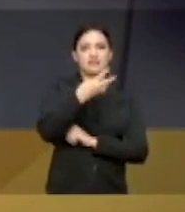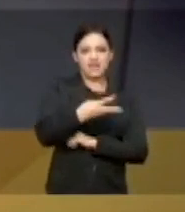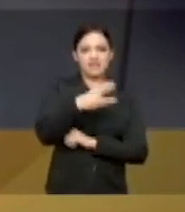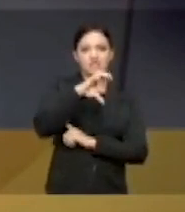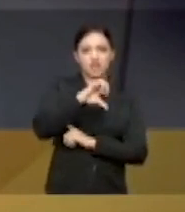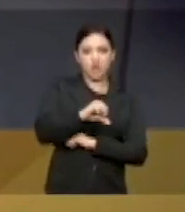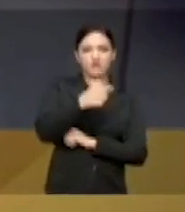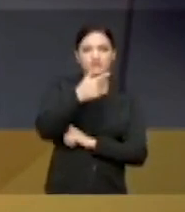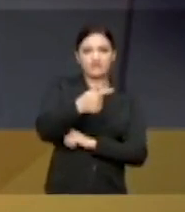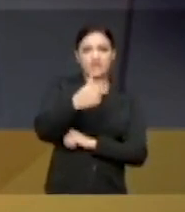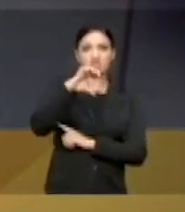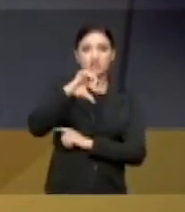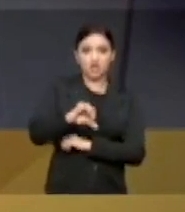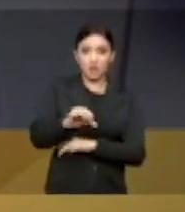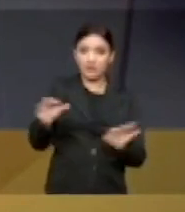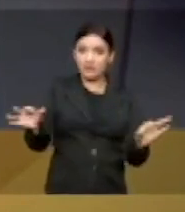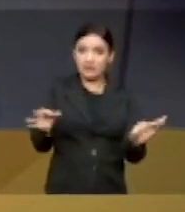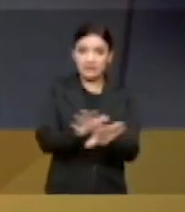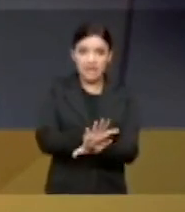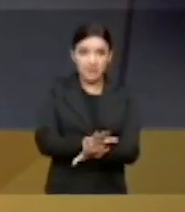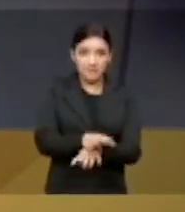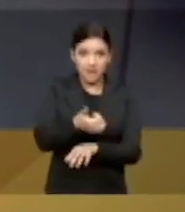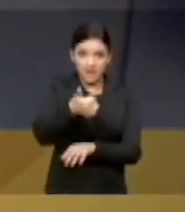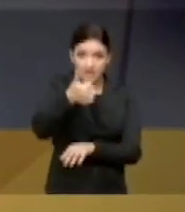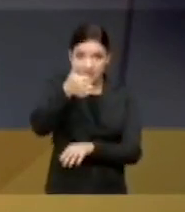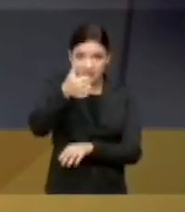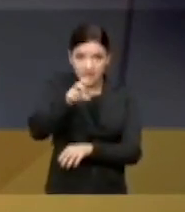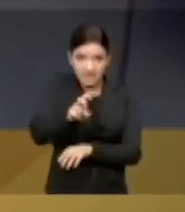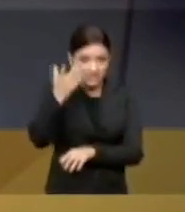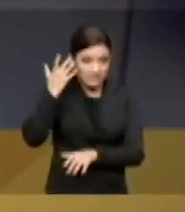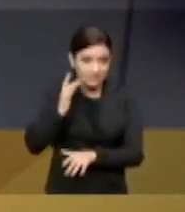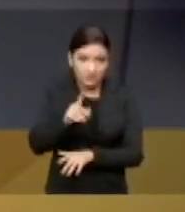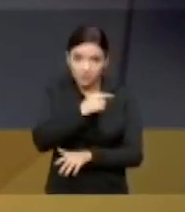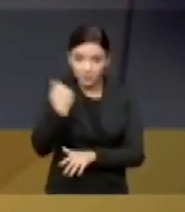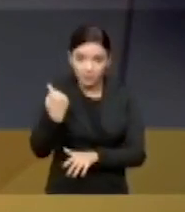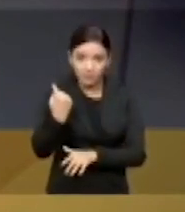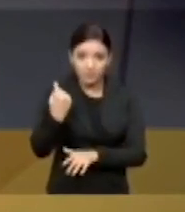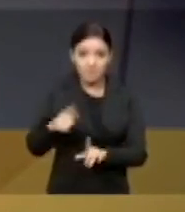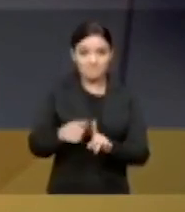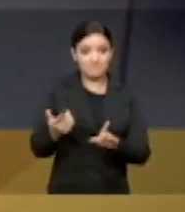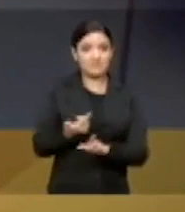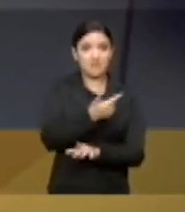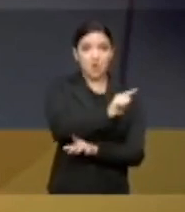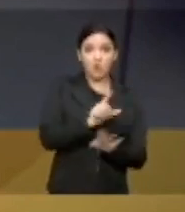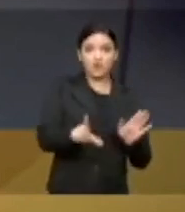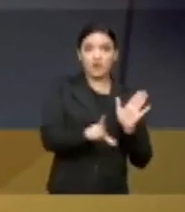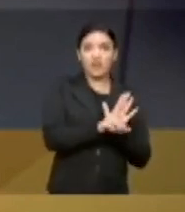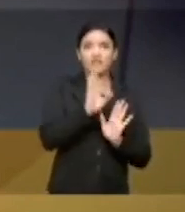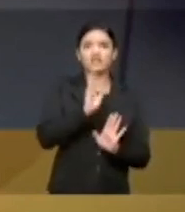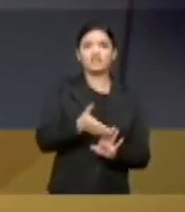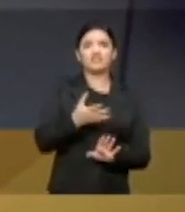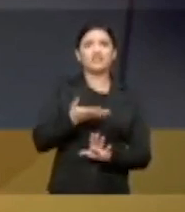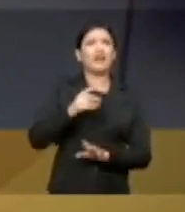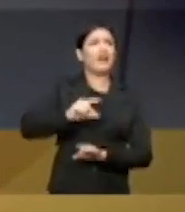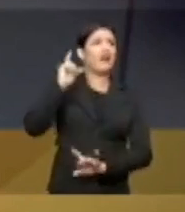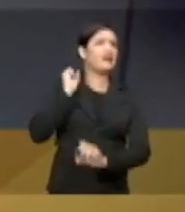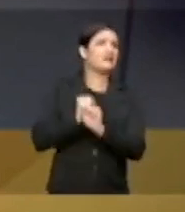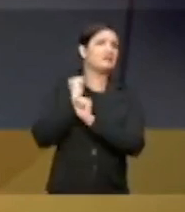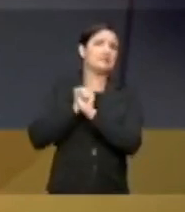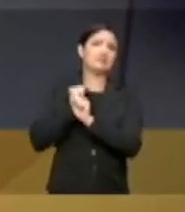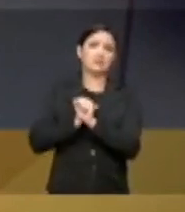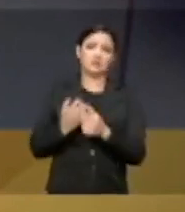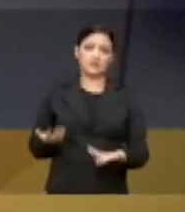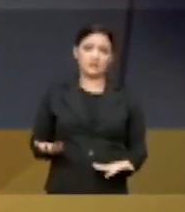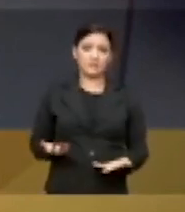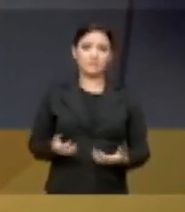morre daqui a 15 dias. A Lei 6259 existe há 45 anos. No ensejo do quanto aqui colocado,